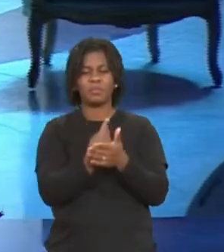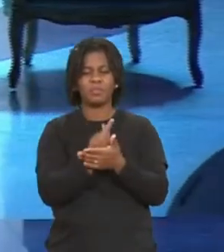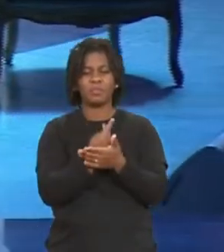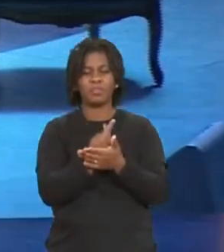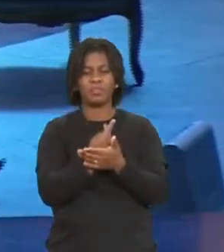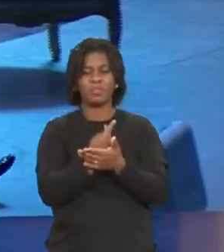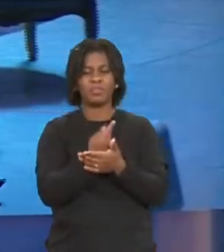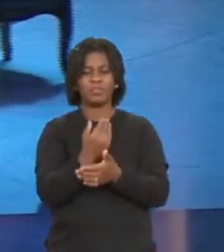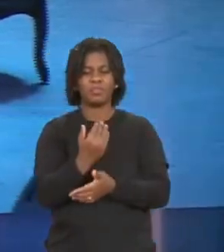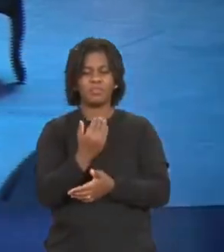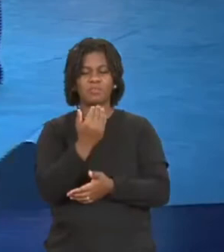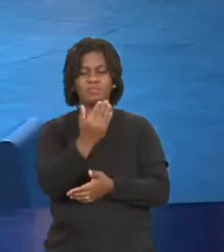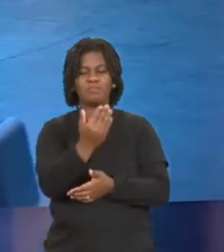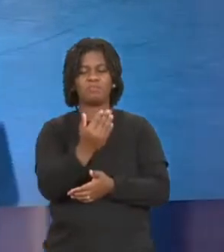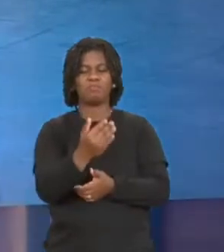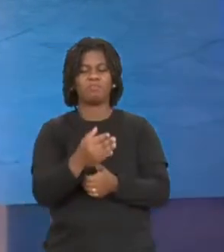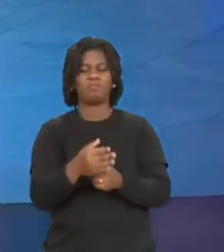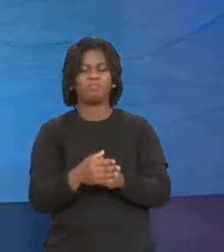Aleluia.